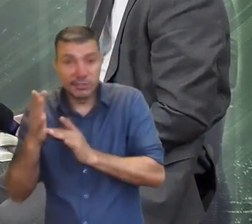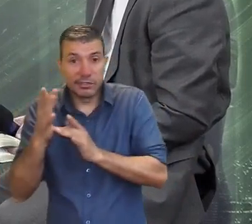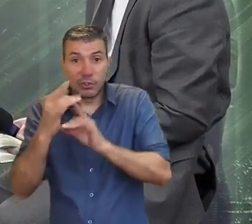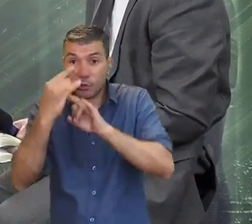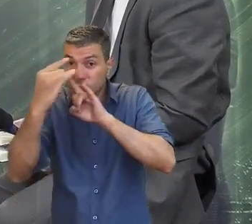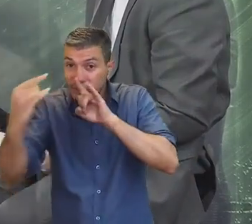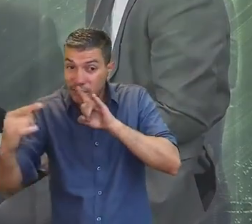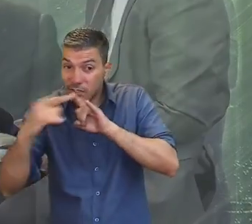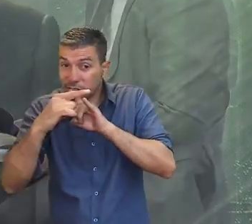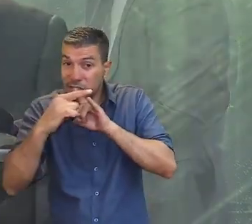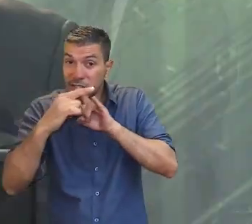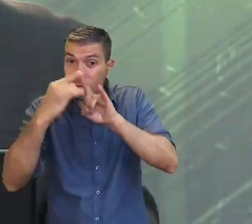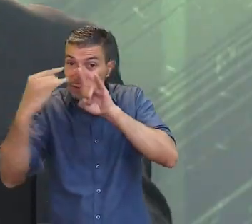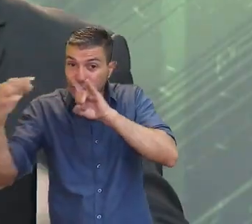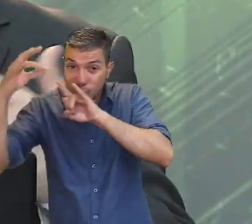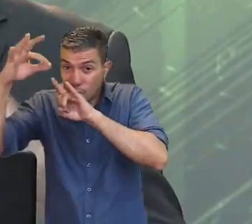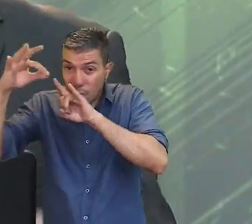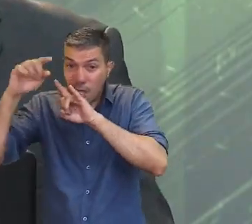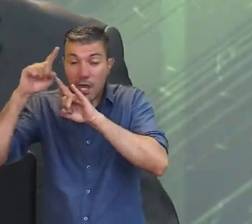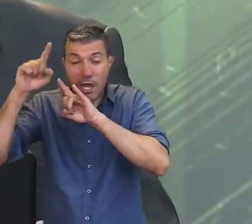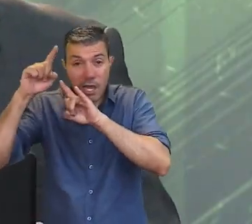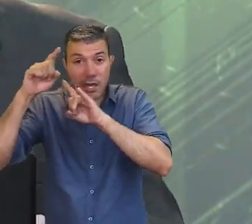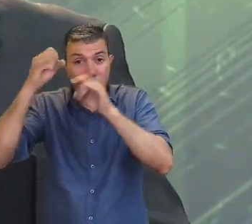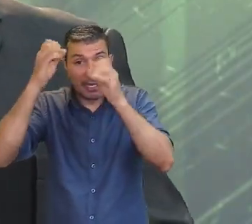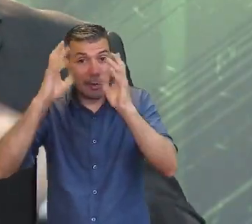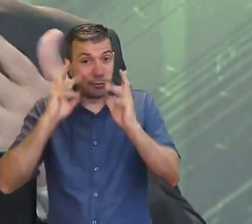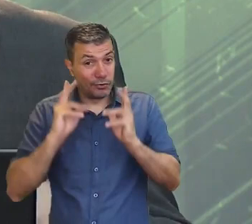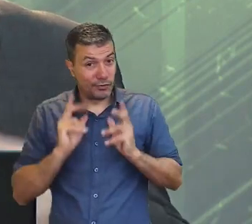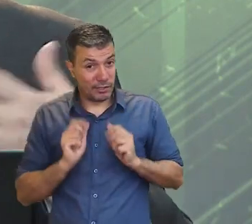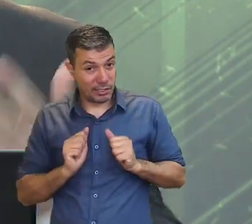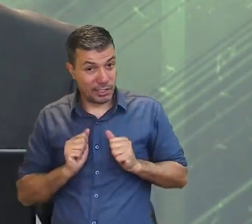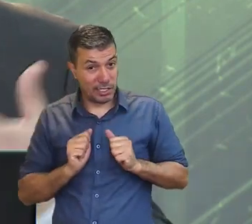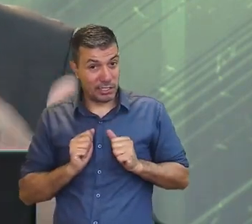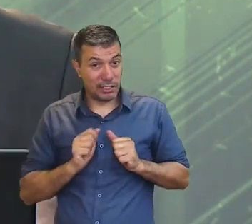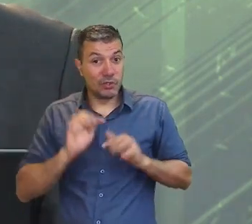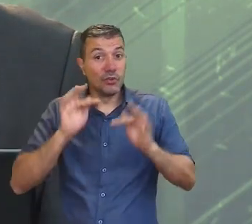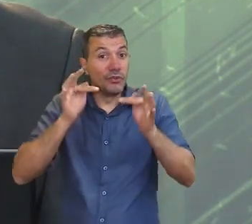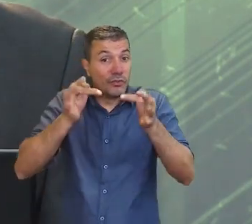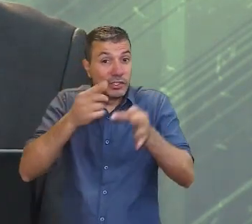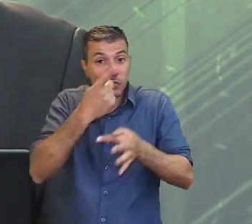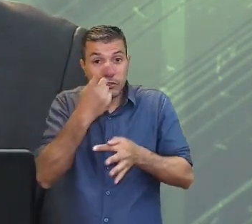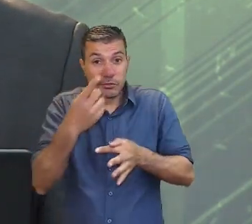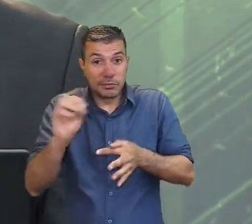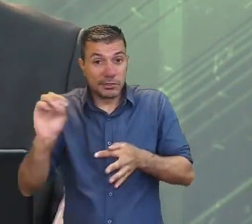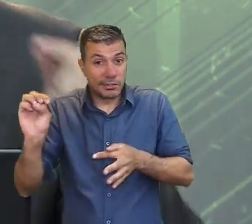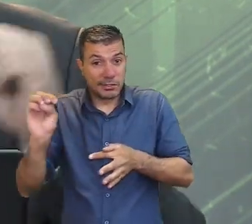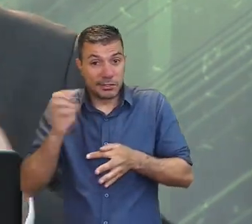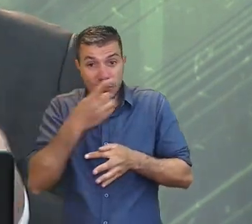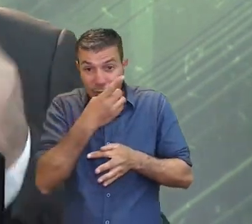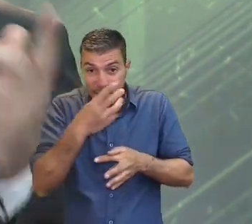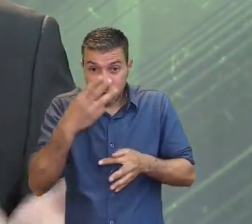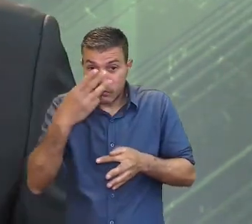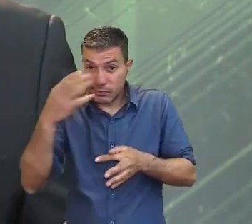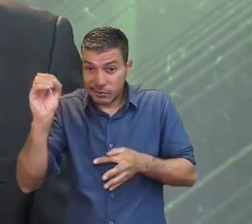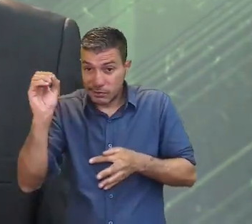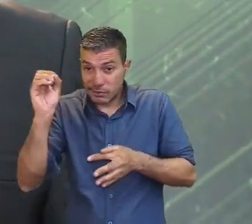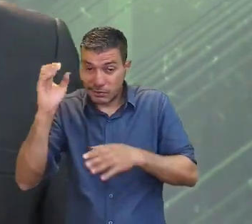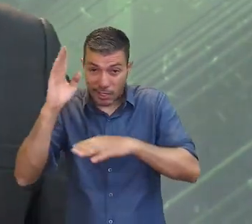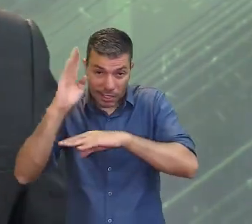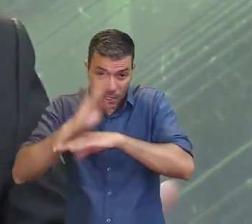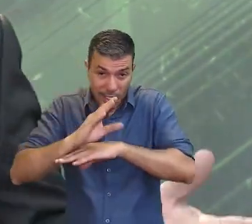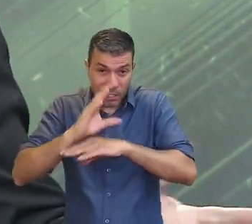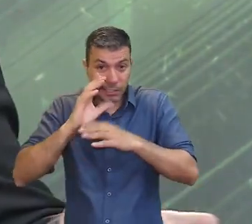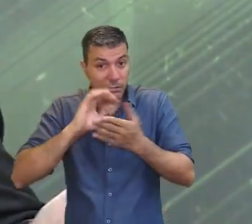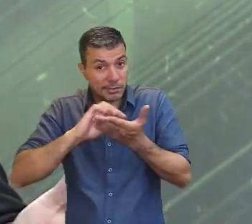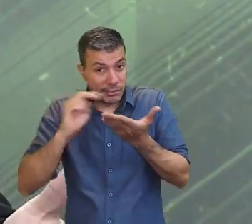refere em Daniel 8:14, a ser purificado no fim das 2300 tardes e manhãs, era o santuário celestial. Você